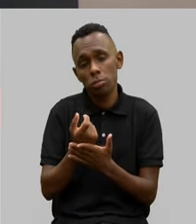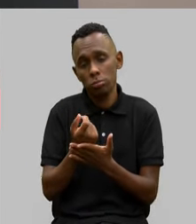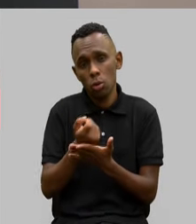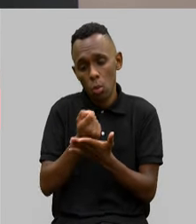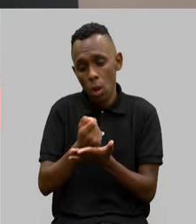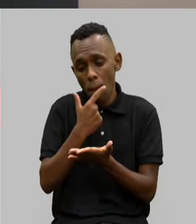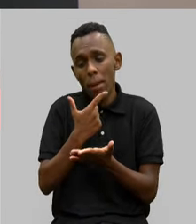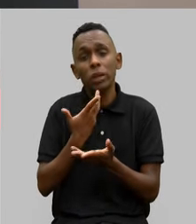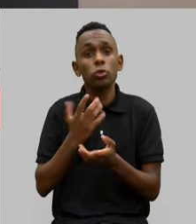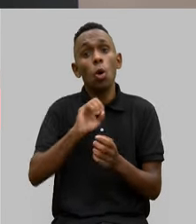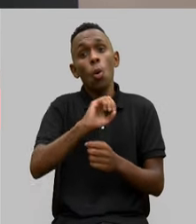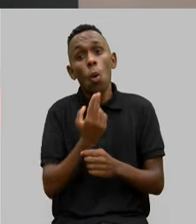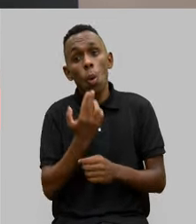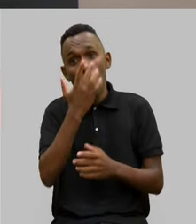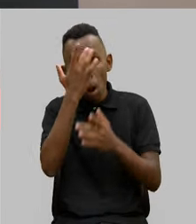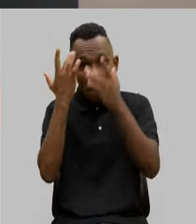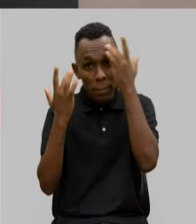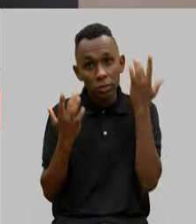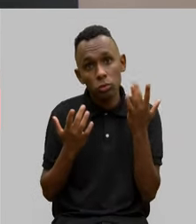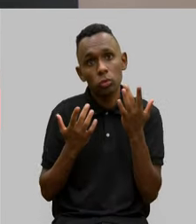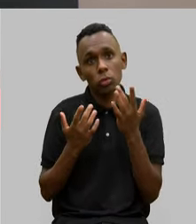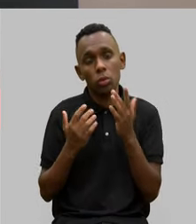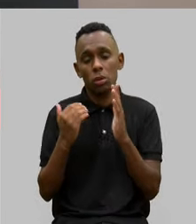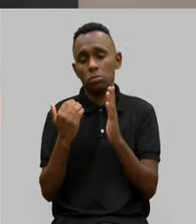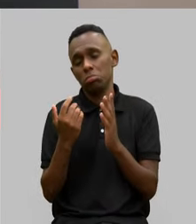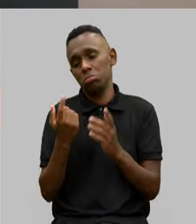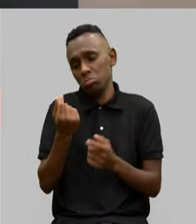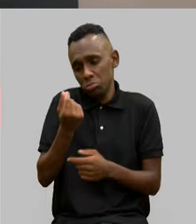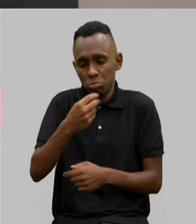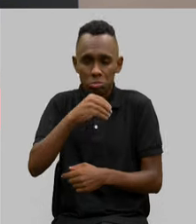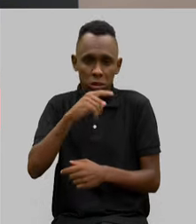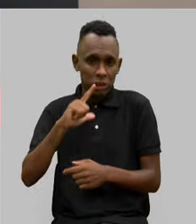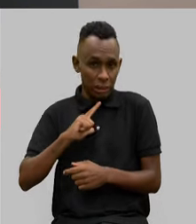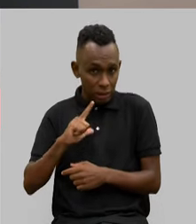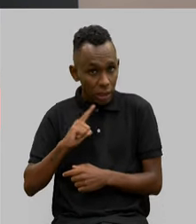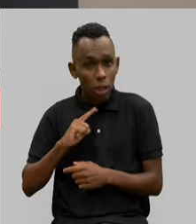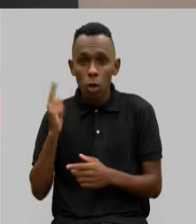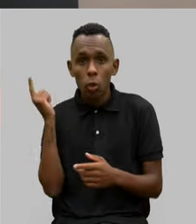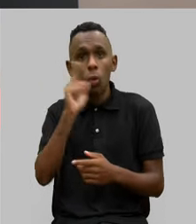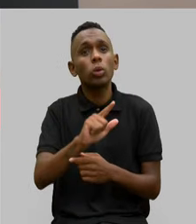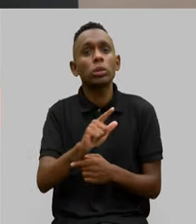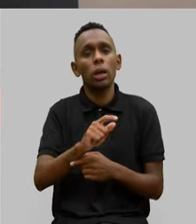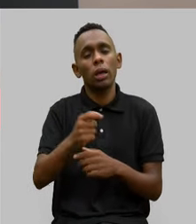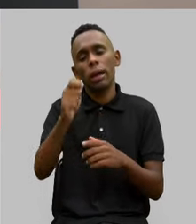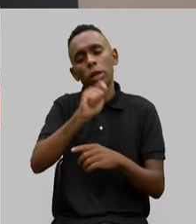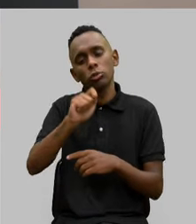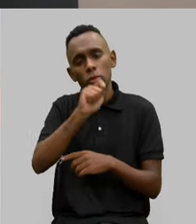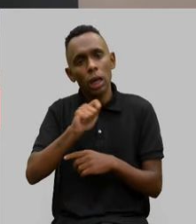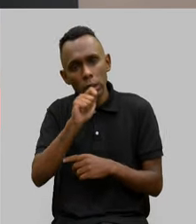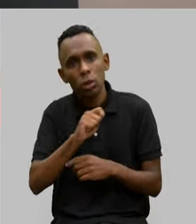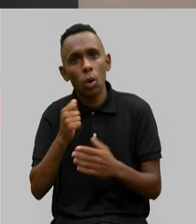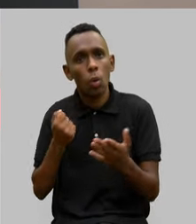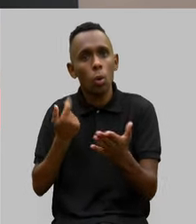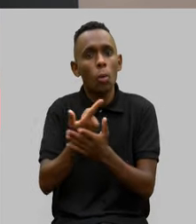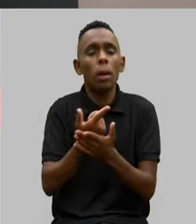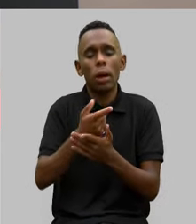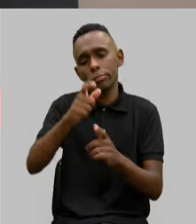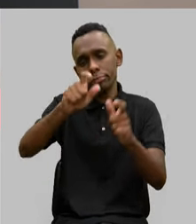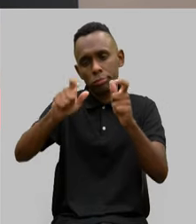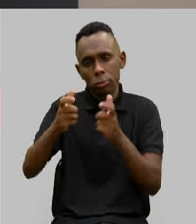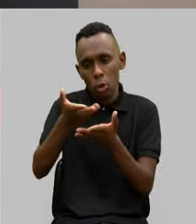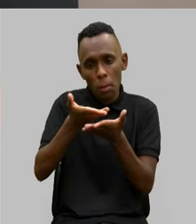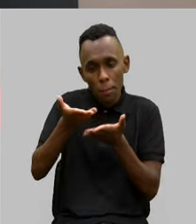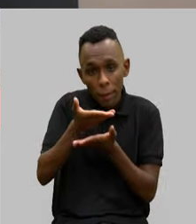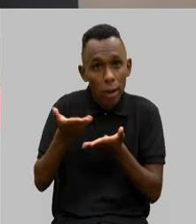ou então as pessoas de classe média eh conseguem comprar através das associações né de pacientes que tem um custo